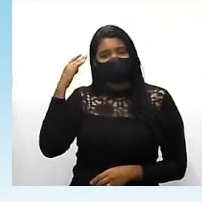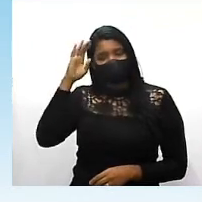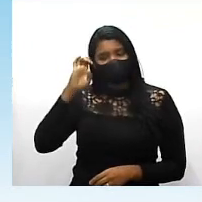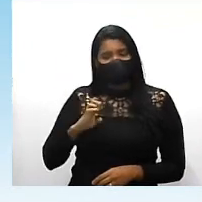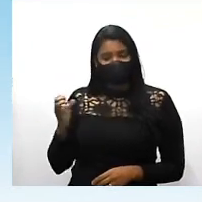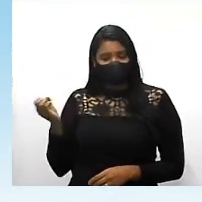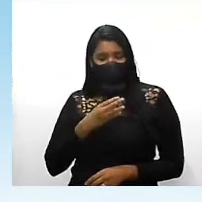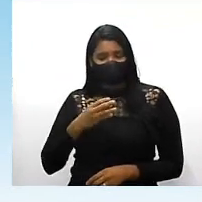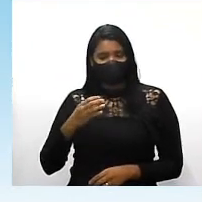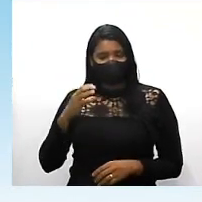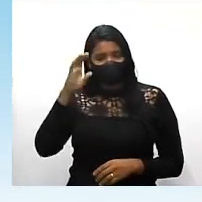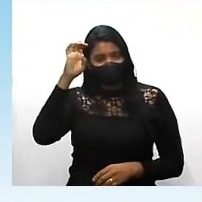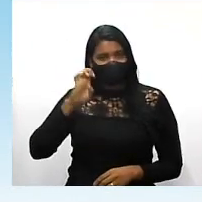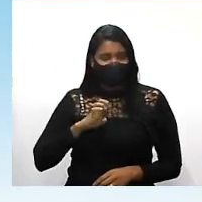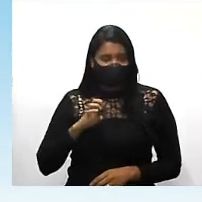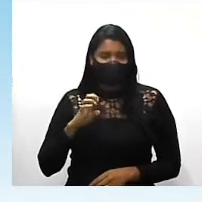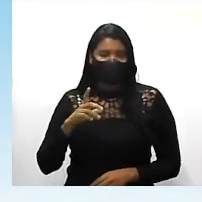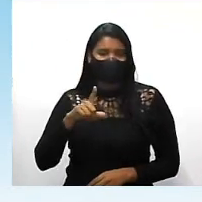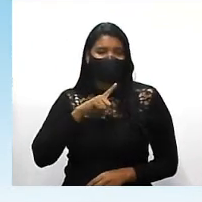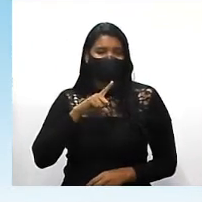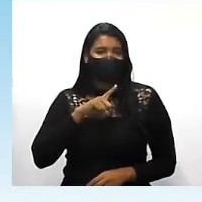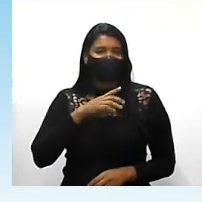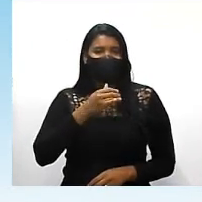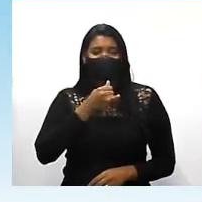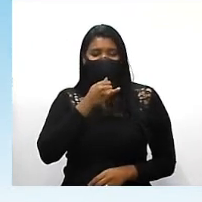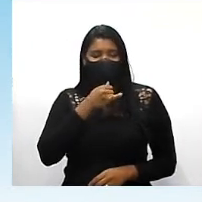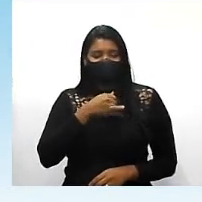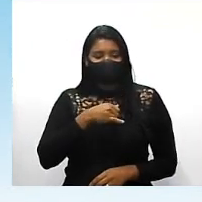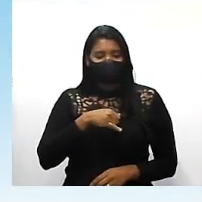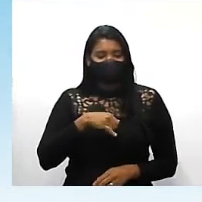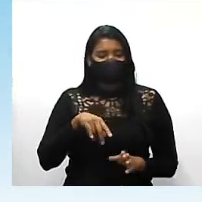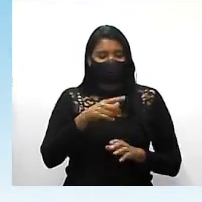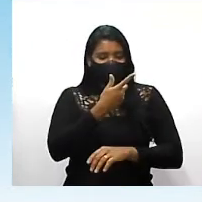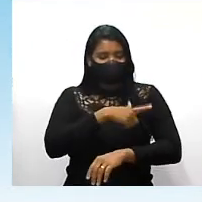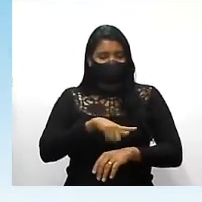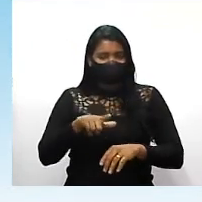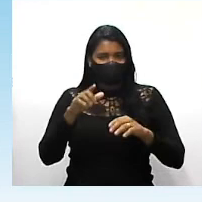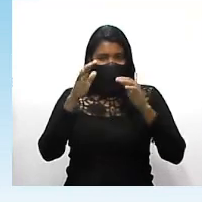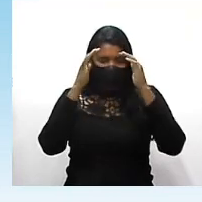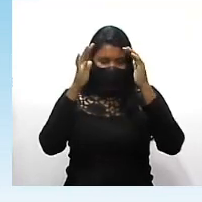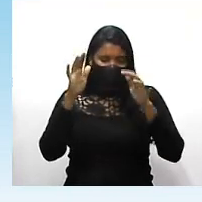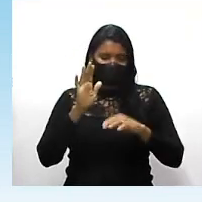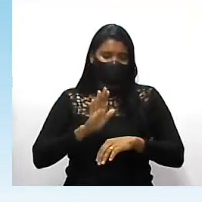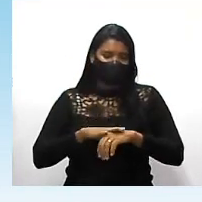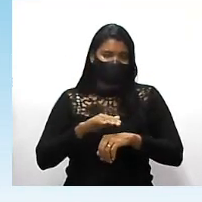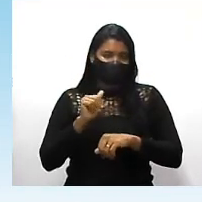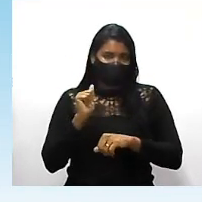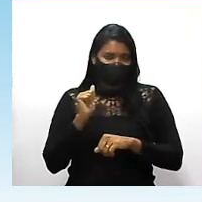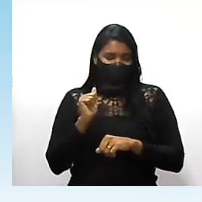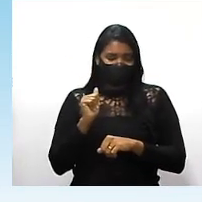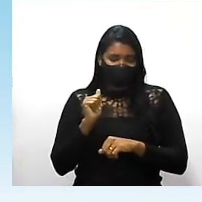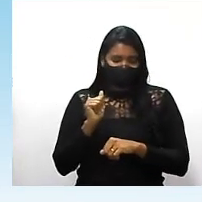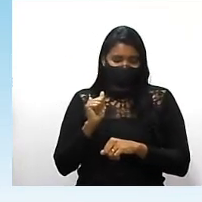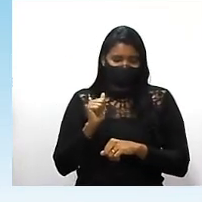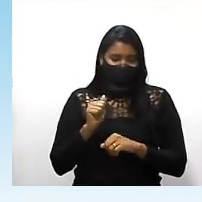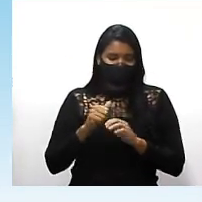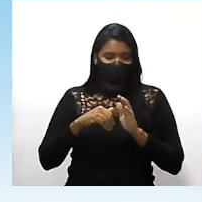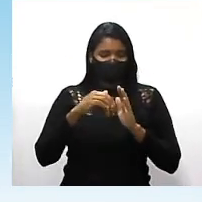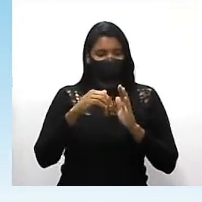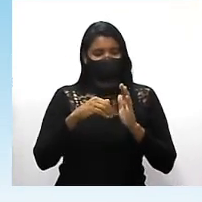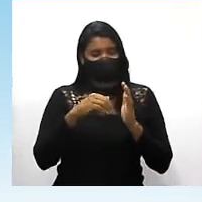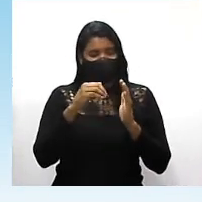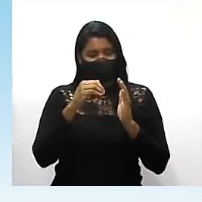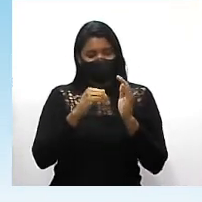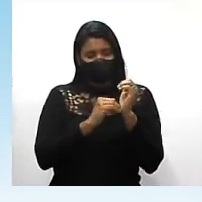ética, existe uma norma moral que nós chamamos de Código Penal